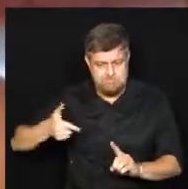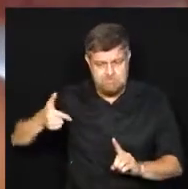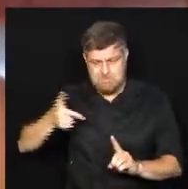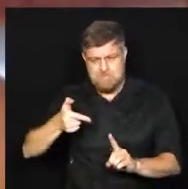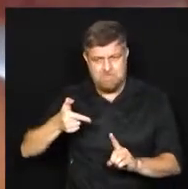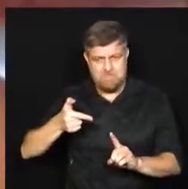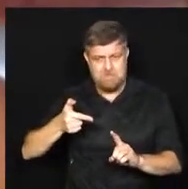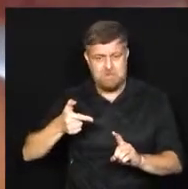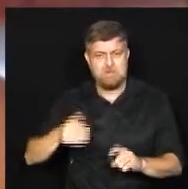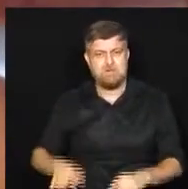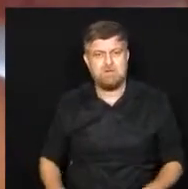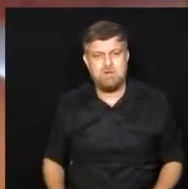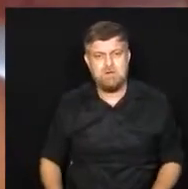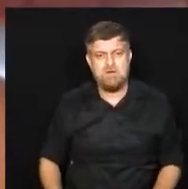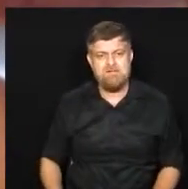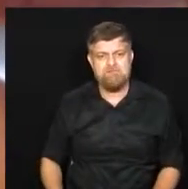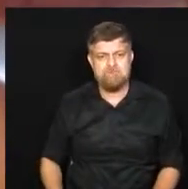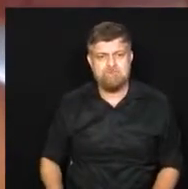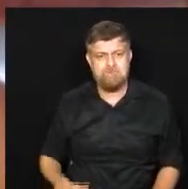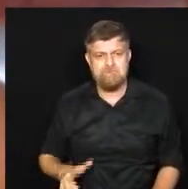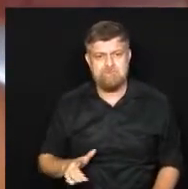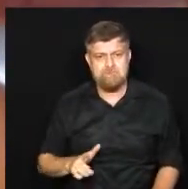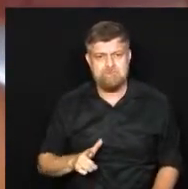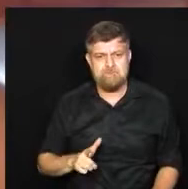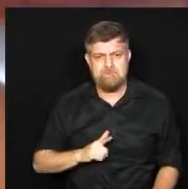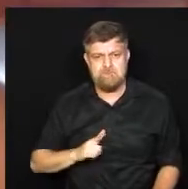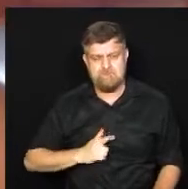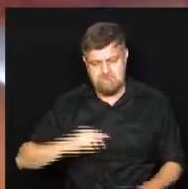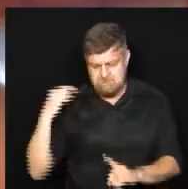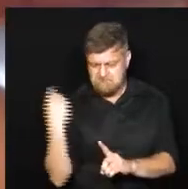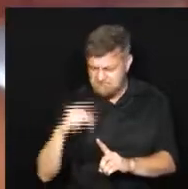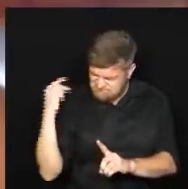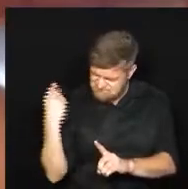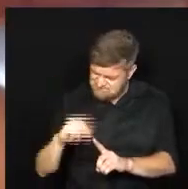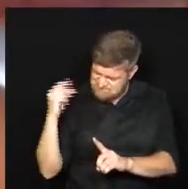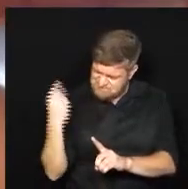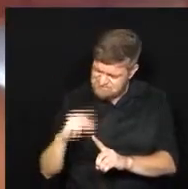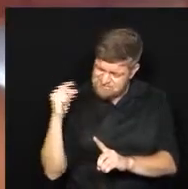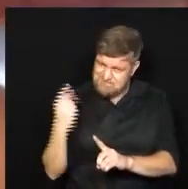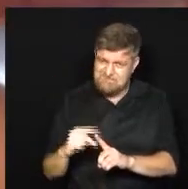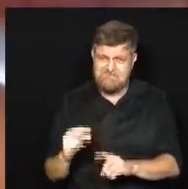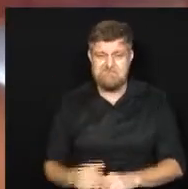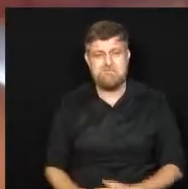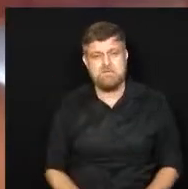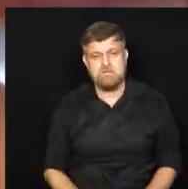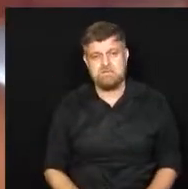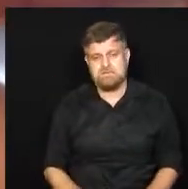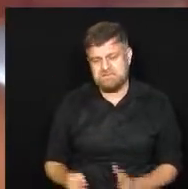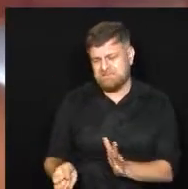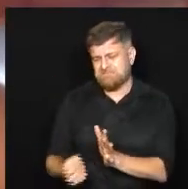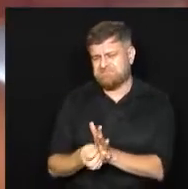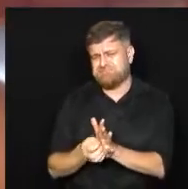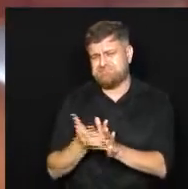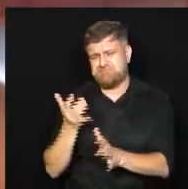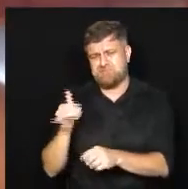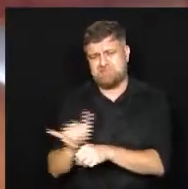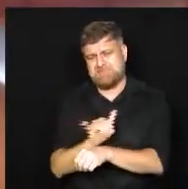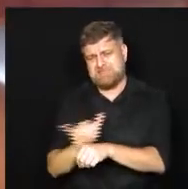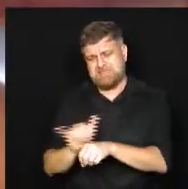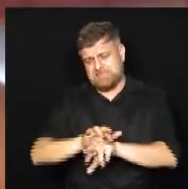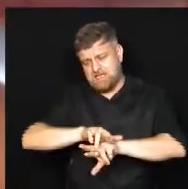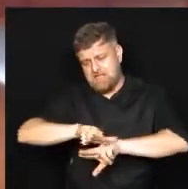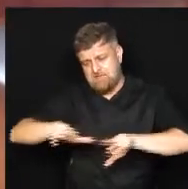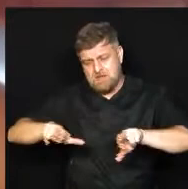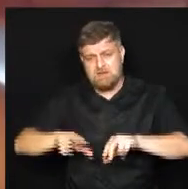né, ou no mínimo feri-la gravemente, né, de várias maneiras,